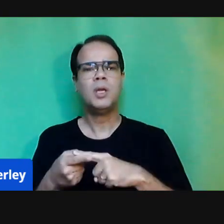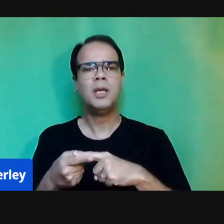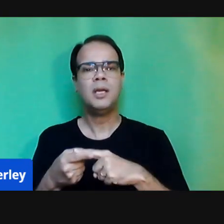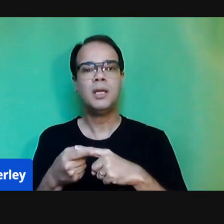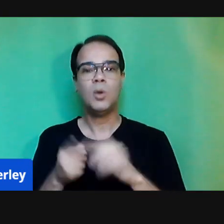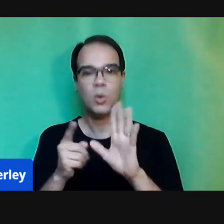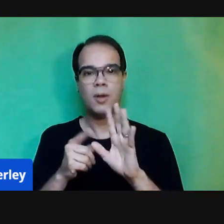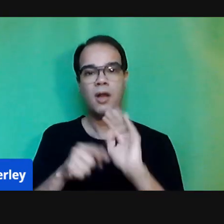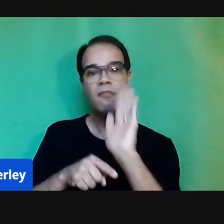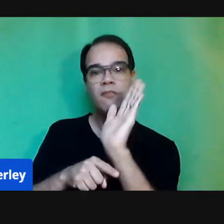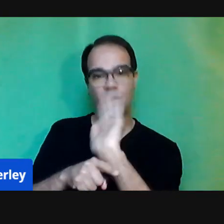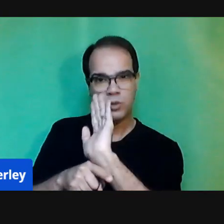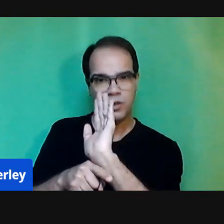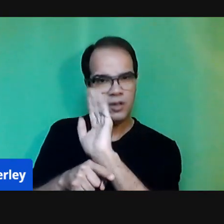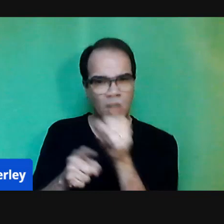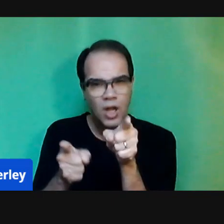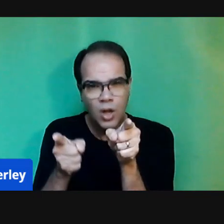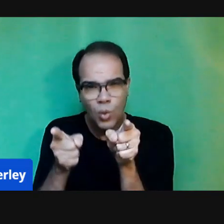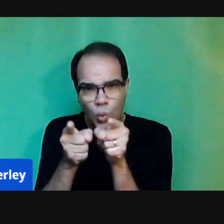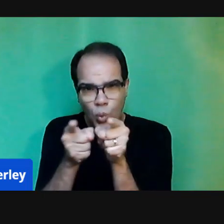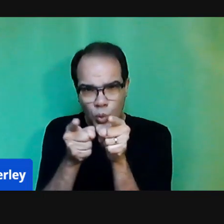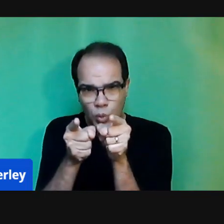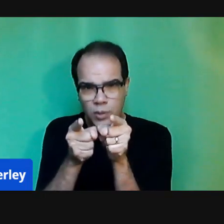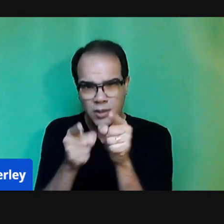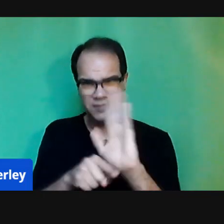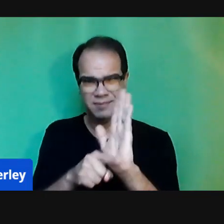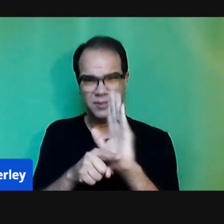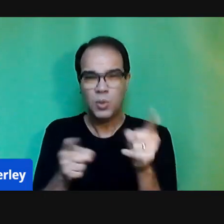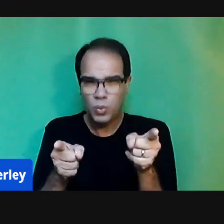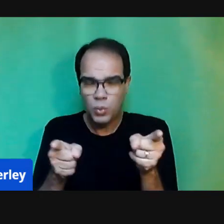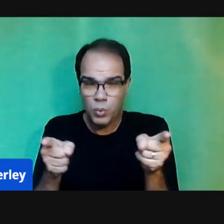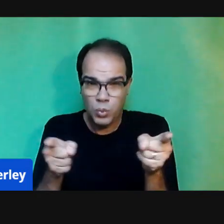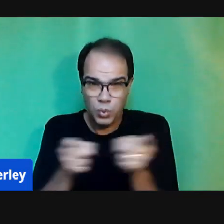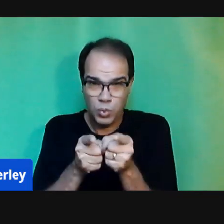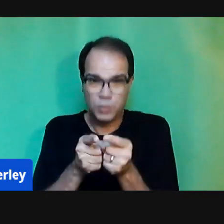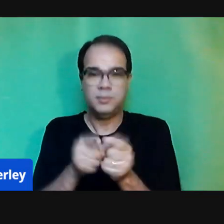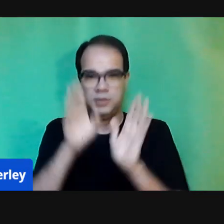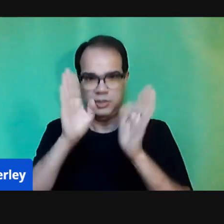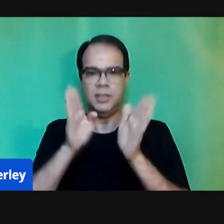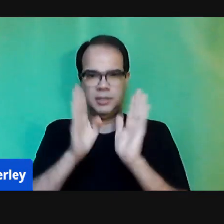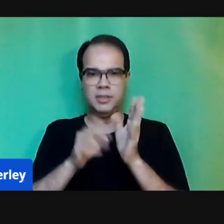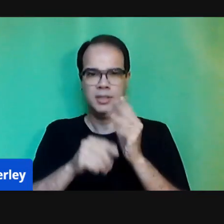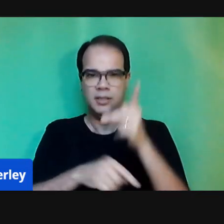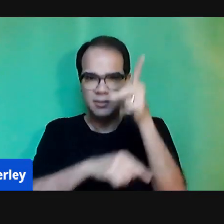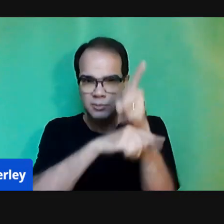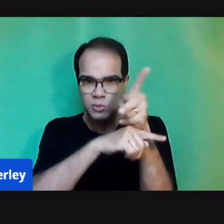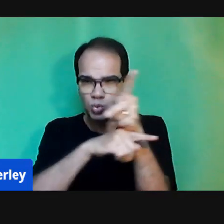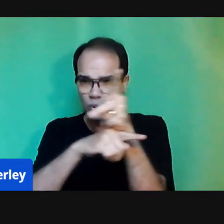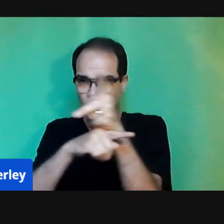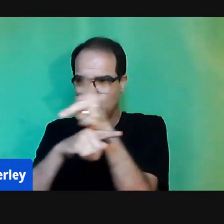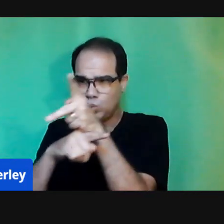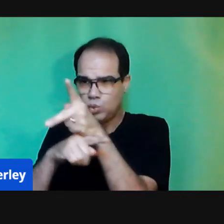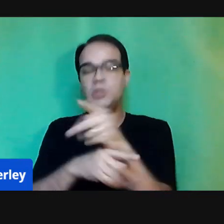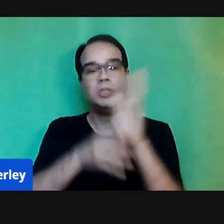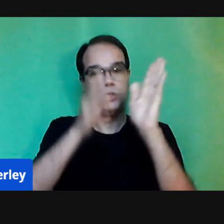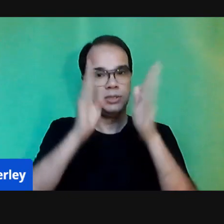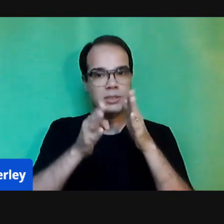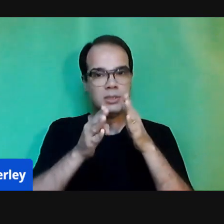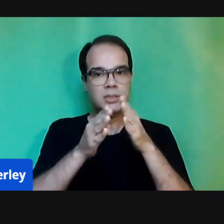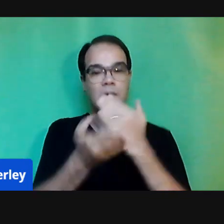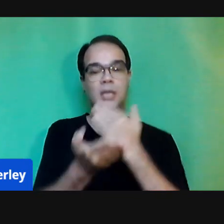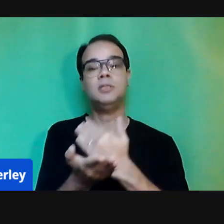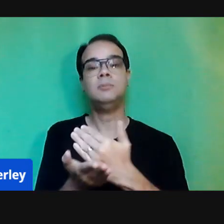uma lauda, que ia virar um curta-metragem. A gente já gravou esse curta-metragem e dia 1º de setembro ele vai estar